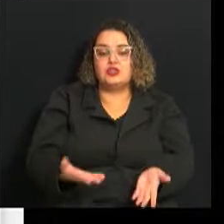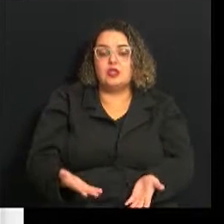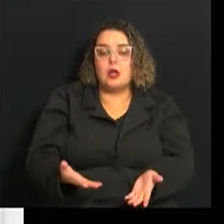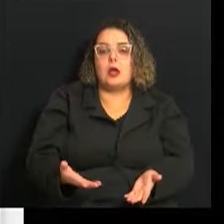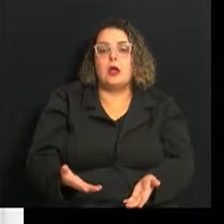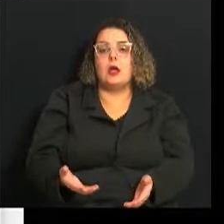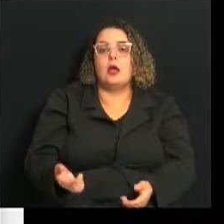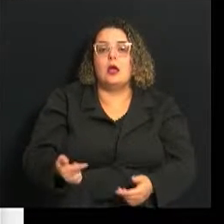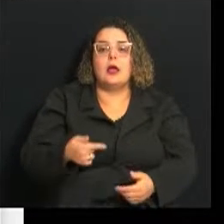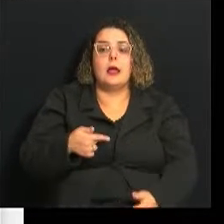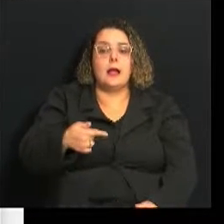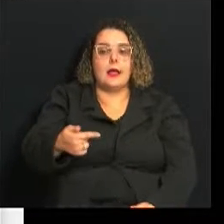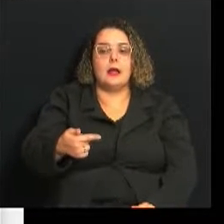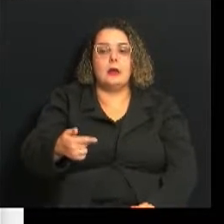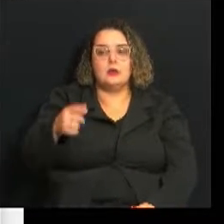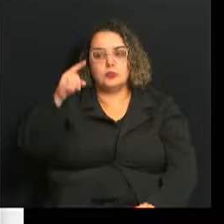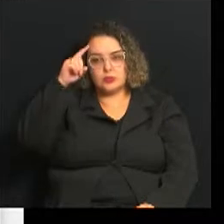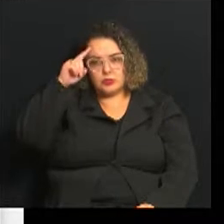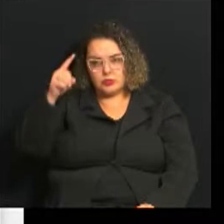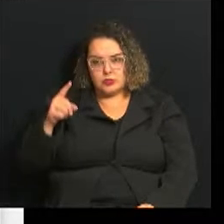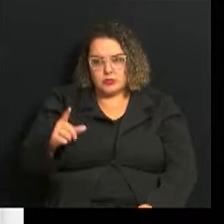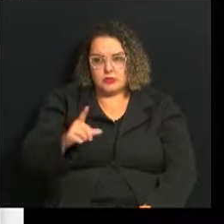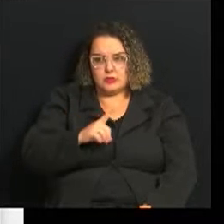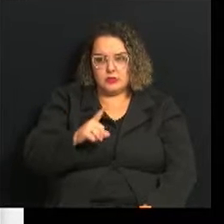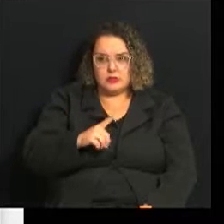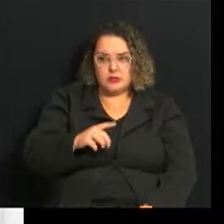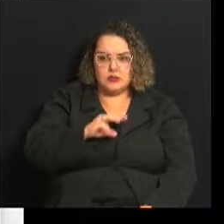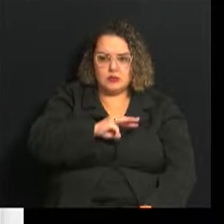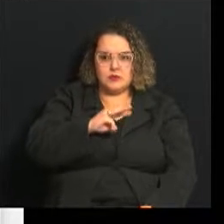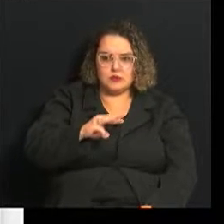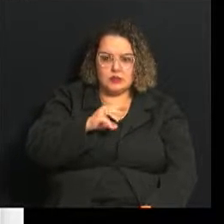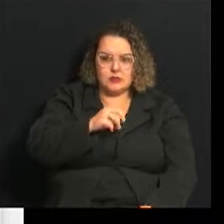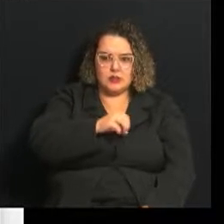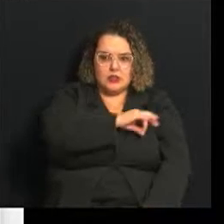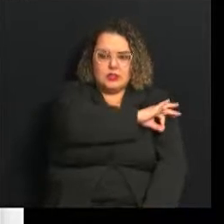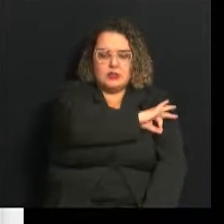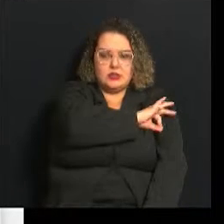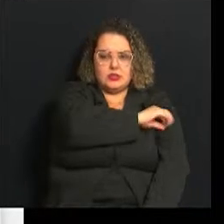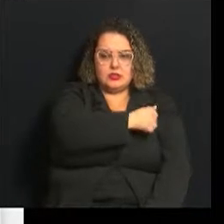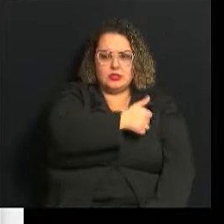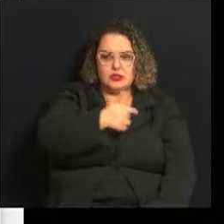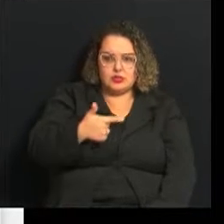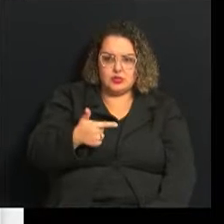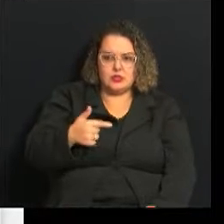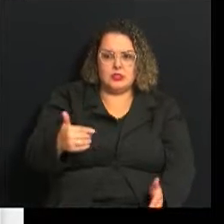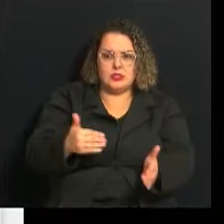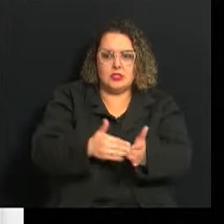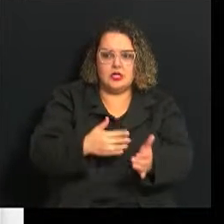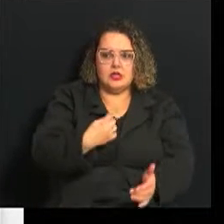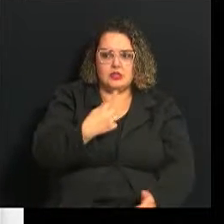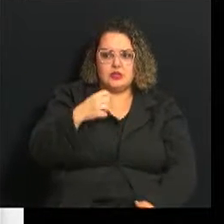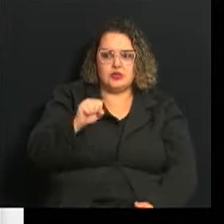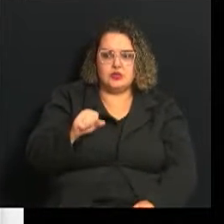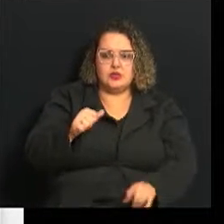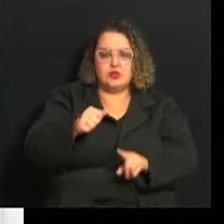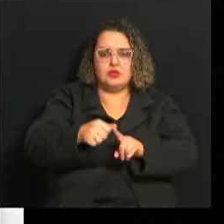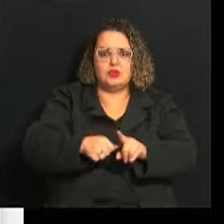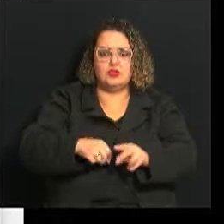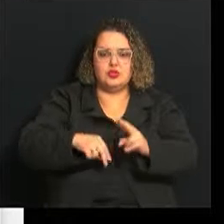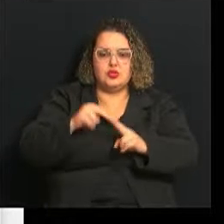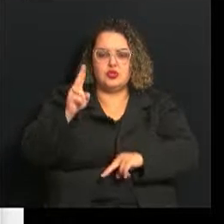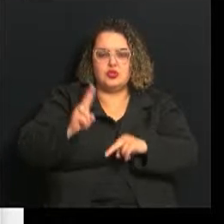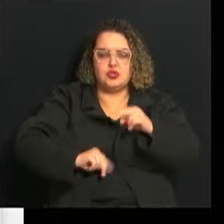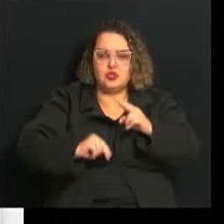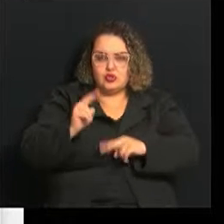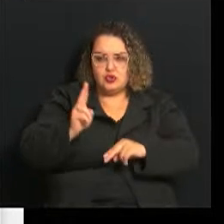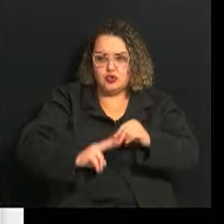do dia. Olha, aqui a gente tem aqui no site da Prefeitura, que é de 12 a 18 de junho. Então, nós